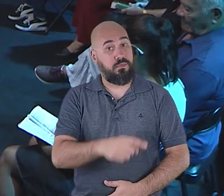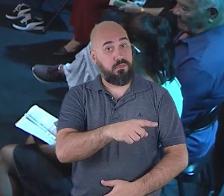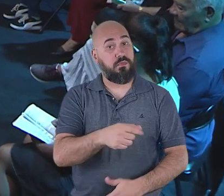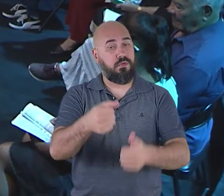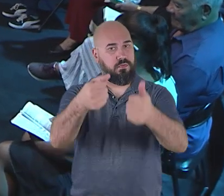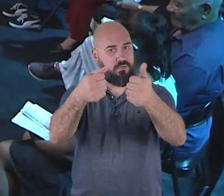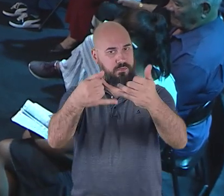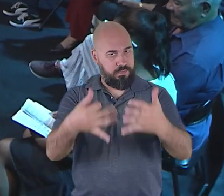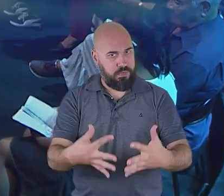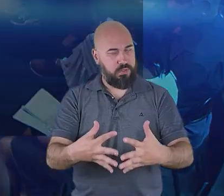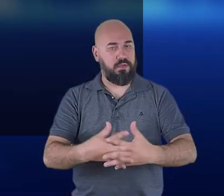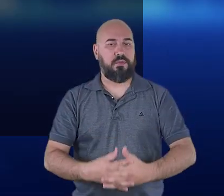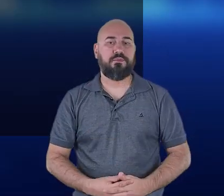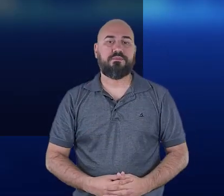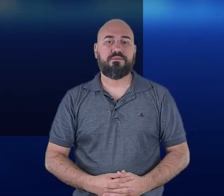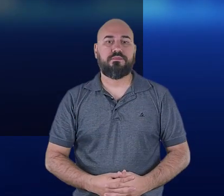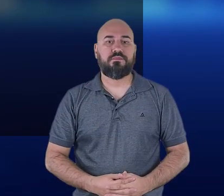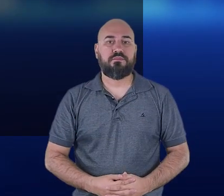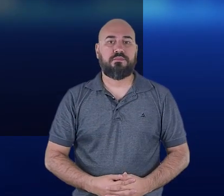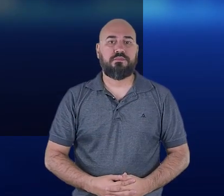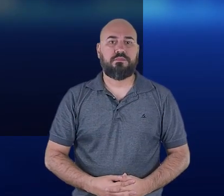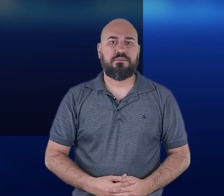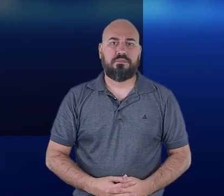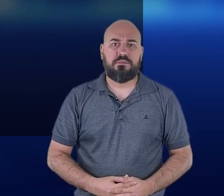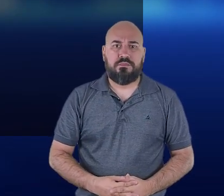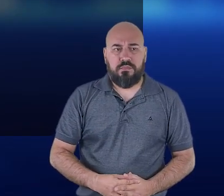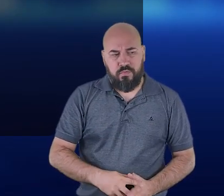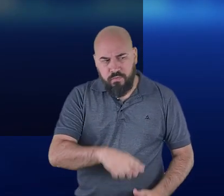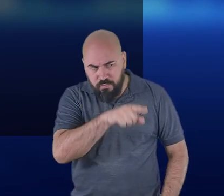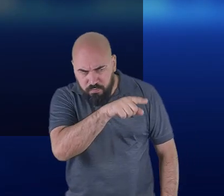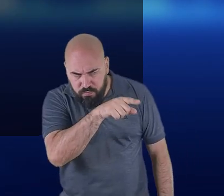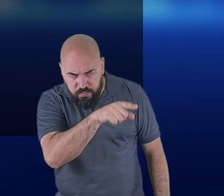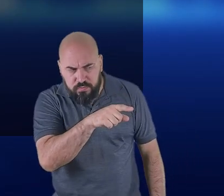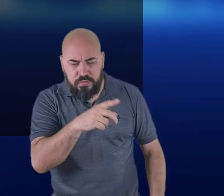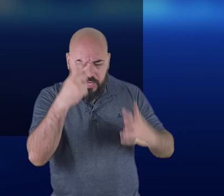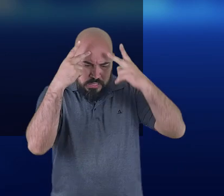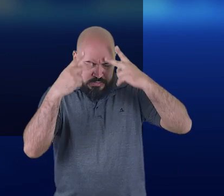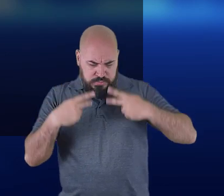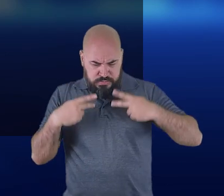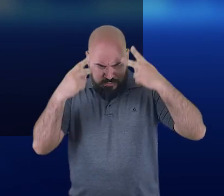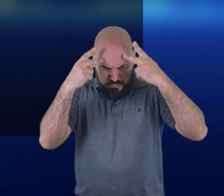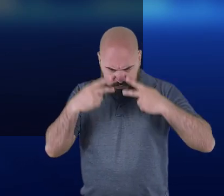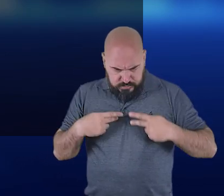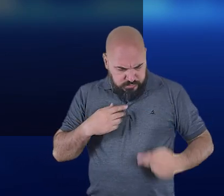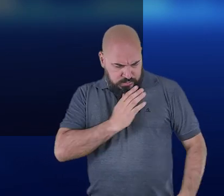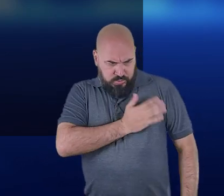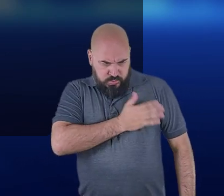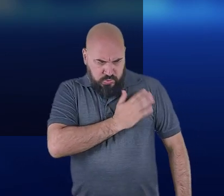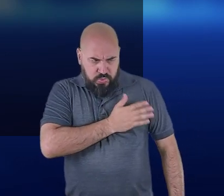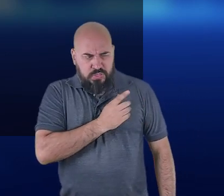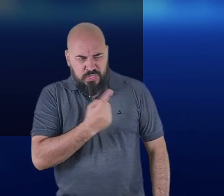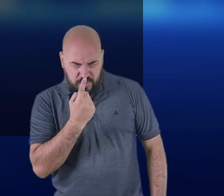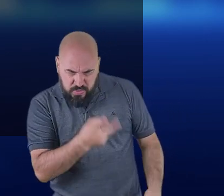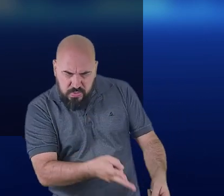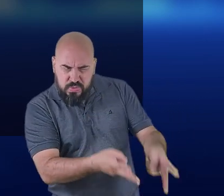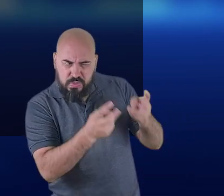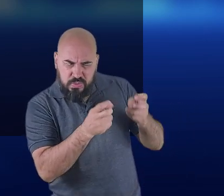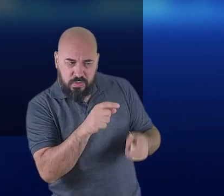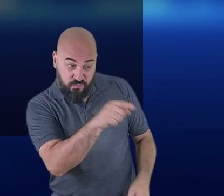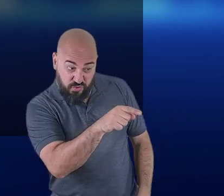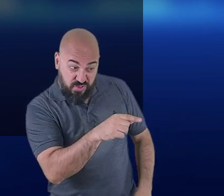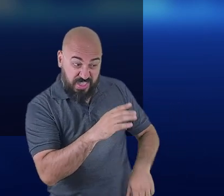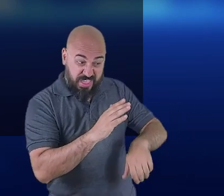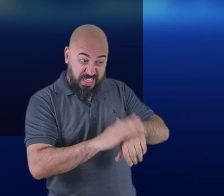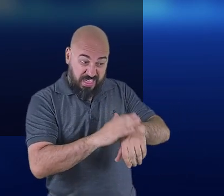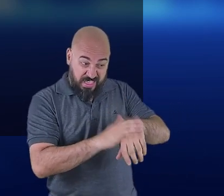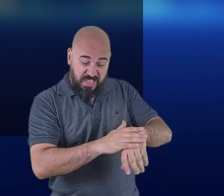Diz assim: Tu dizias no teu coração: eu subirei ao céu, acima das